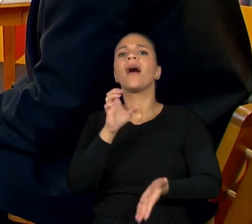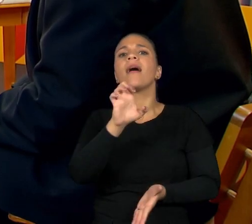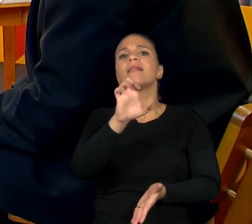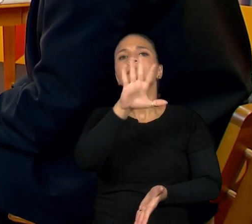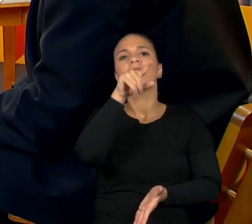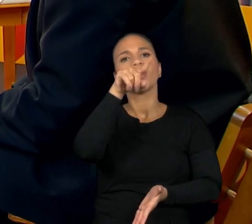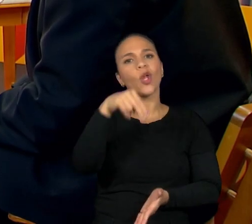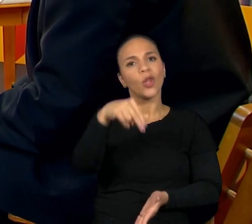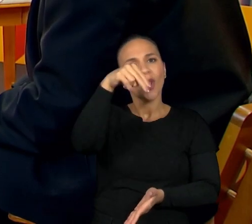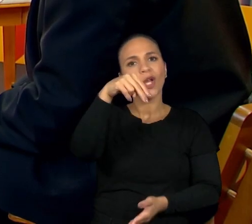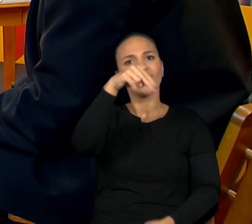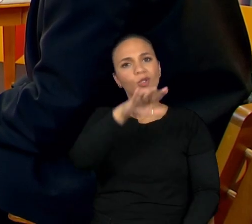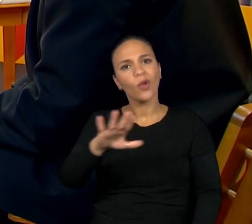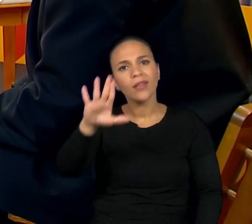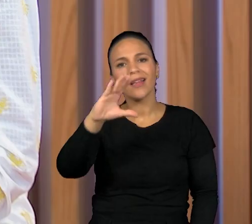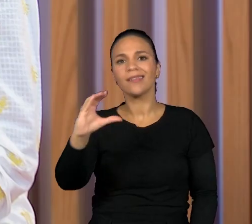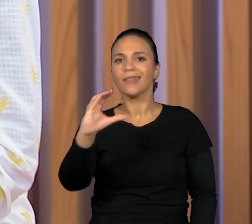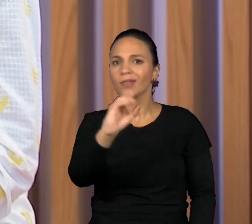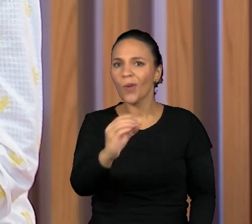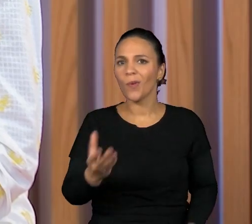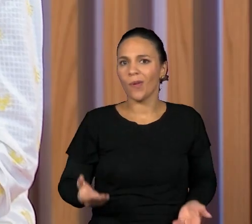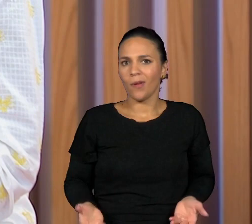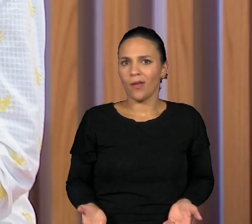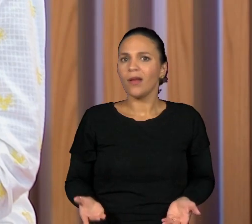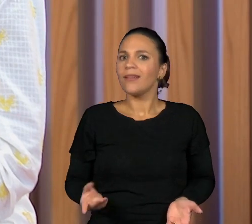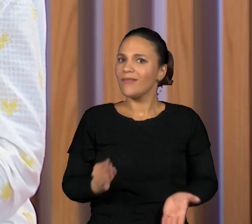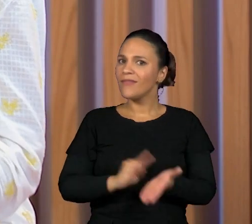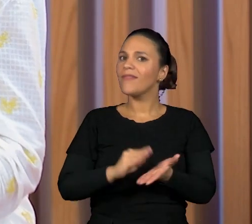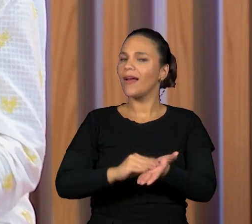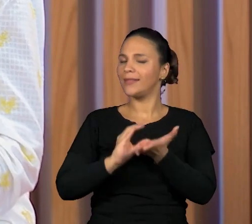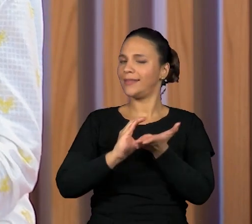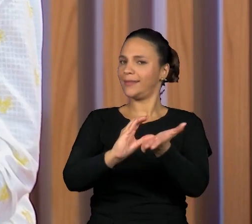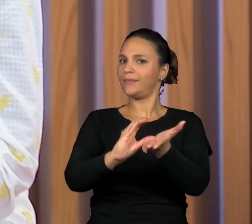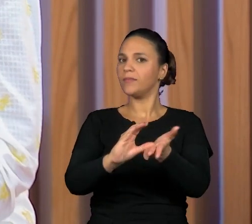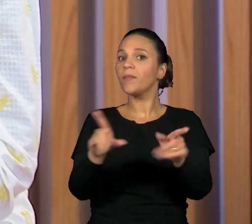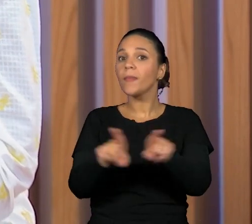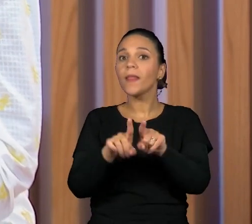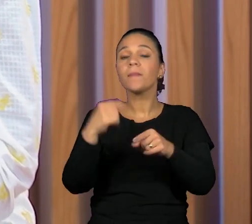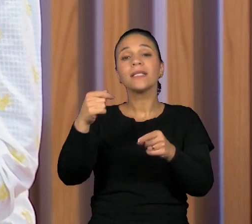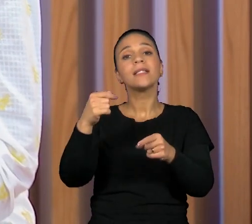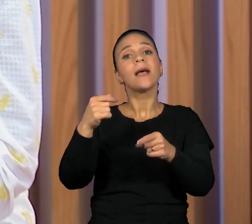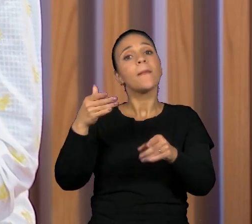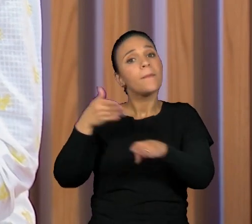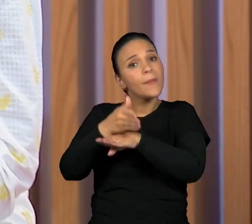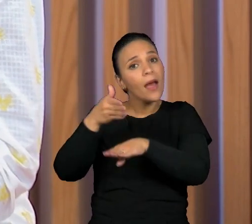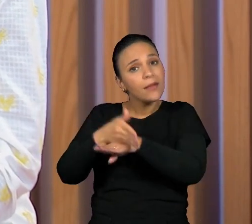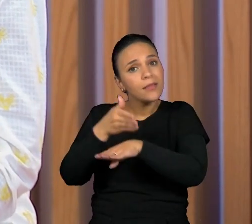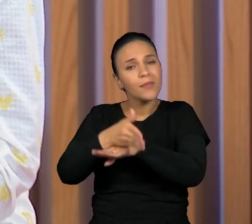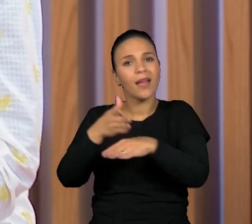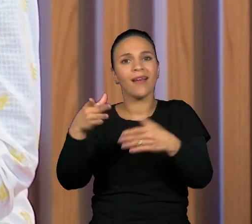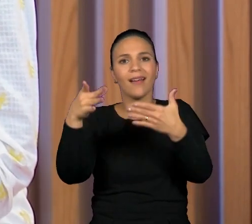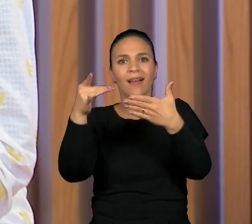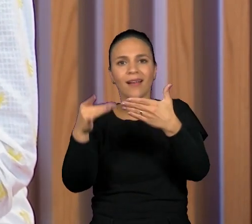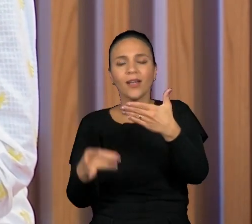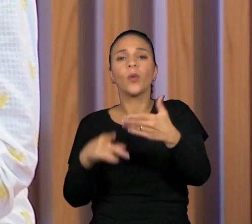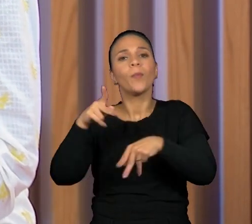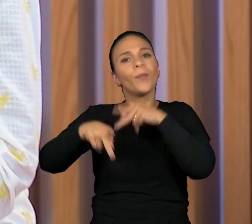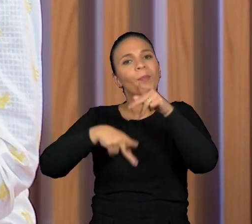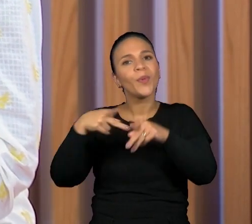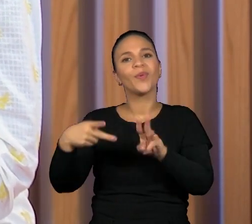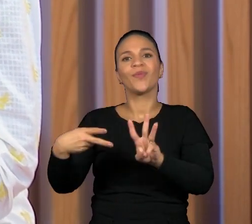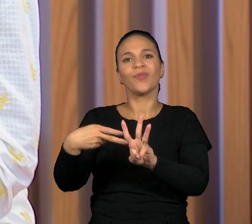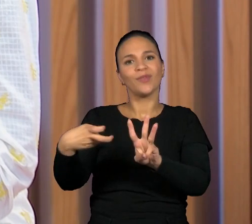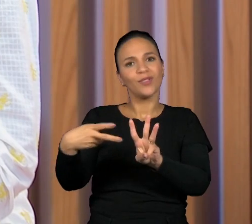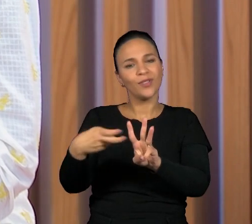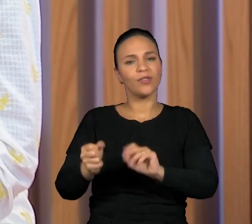do nordeste, do centro-oeste, envolver na criação desses critérios os povos originários,